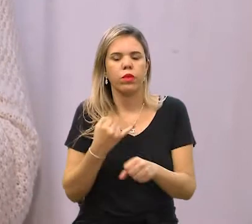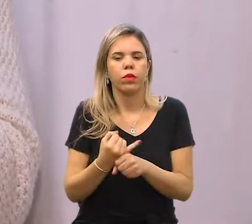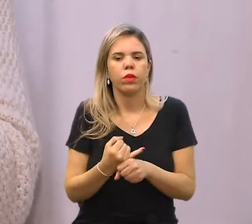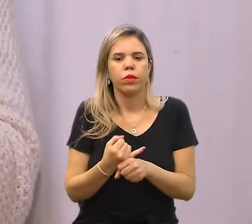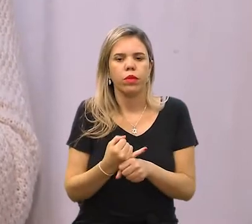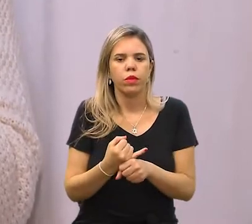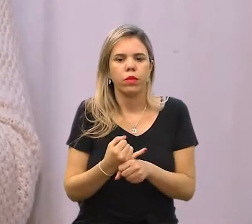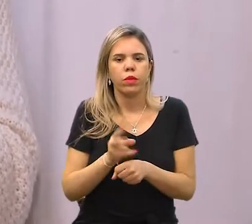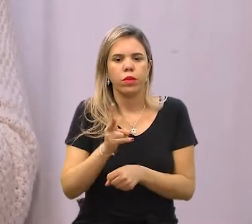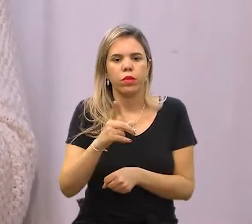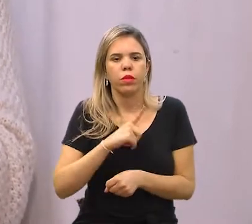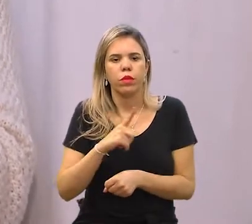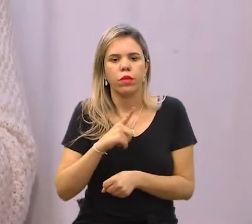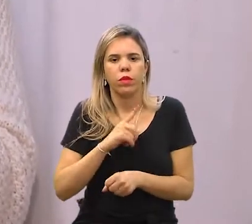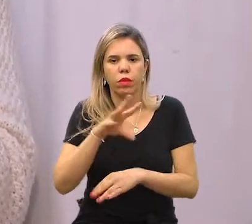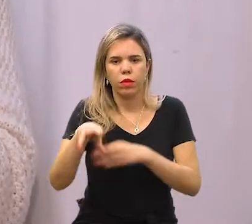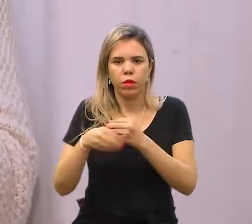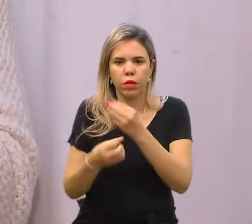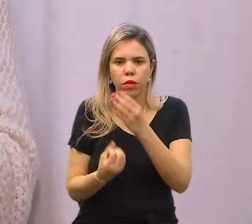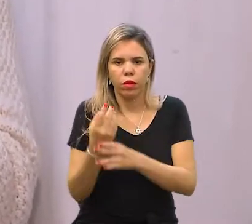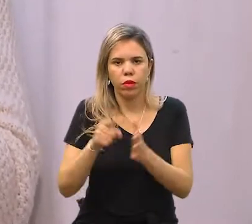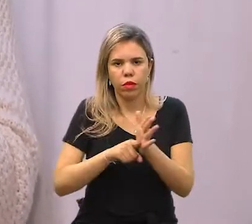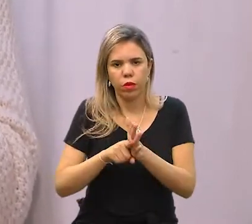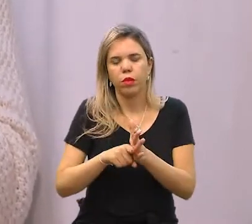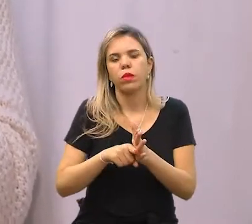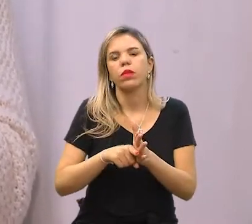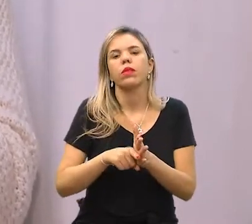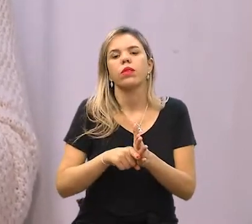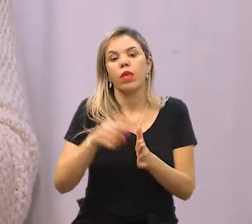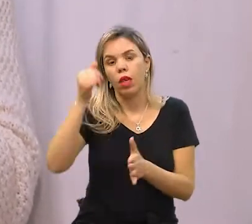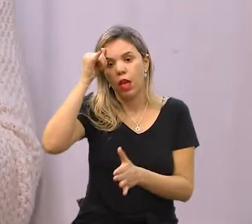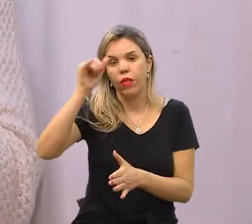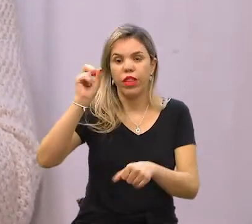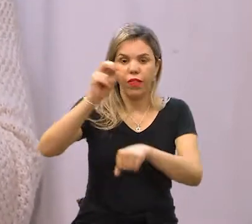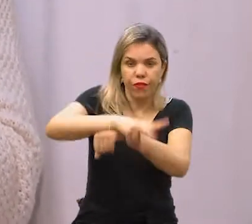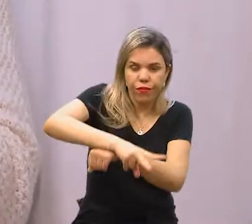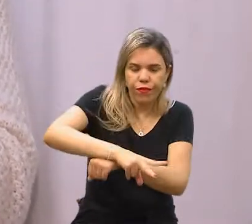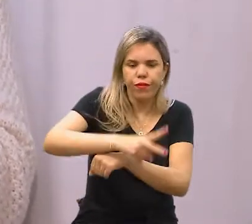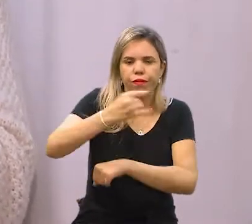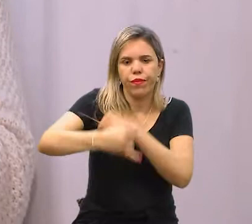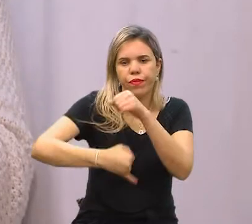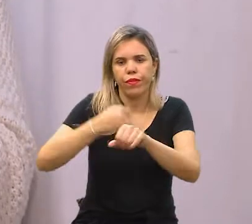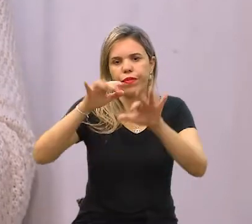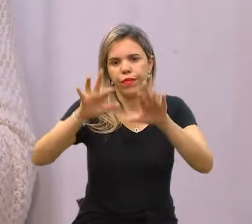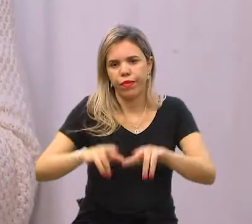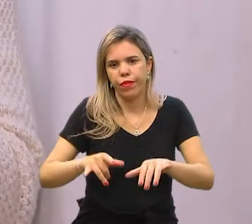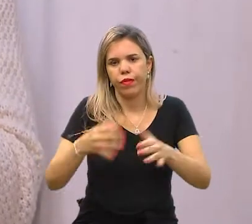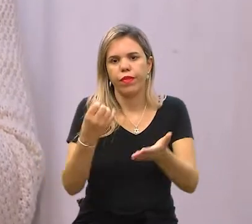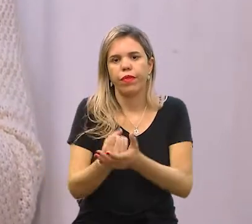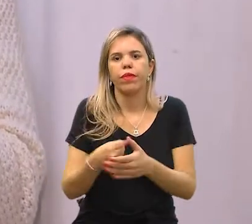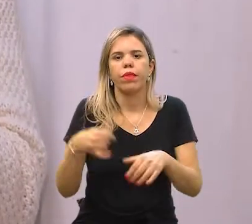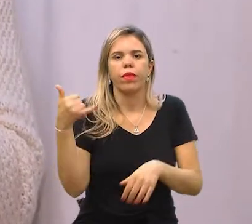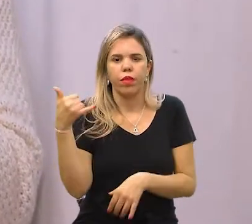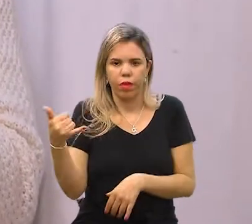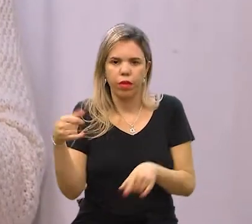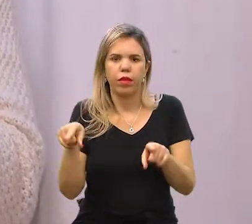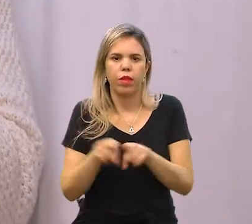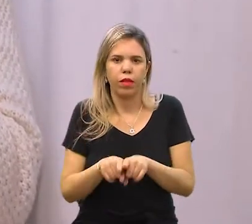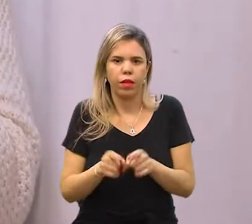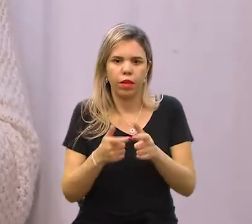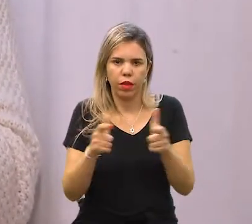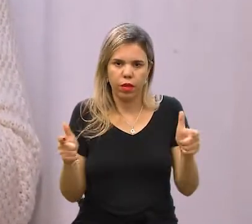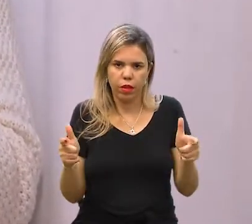internet, você sempre tem que atualizar o seu antivírus. E também do seu celular, tanto do computador quanto do celular. Você